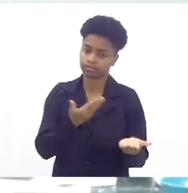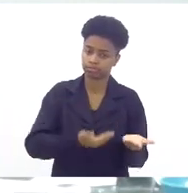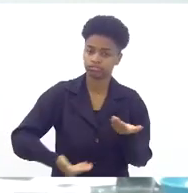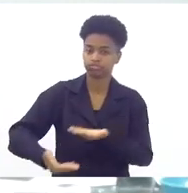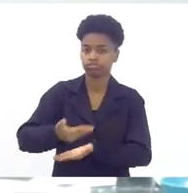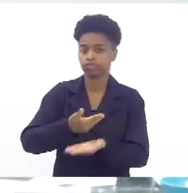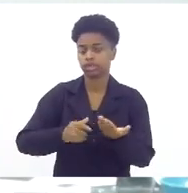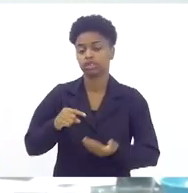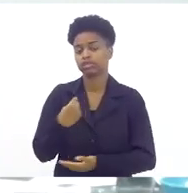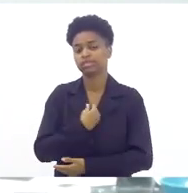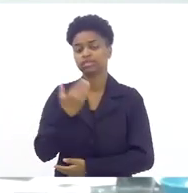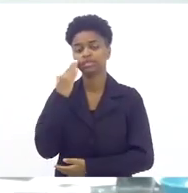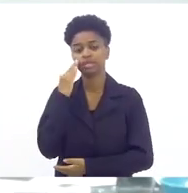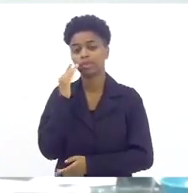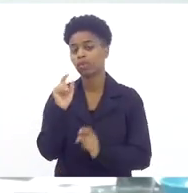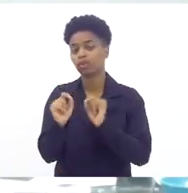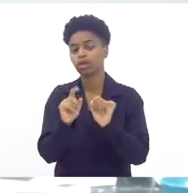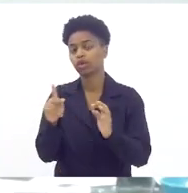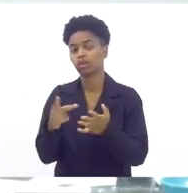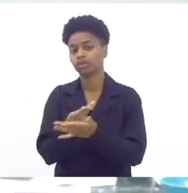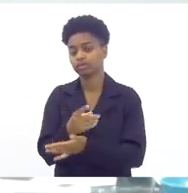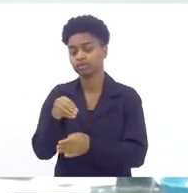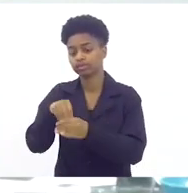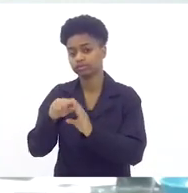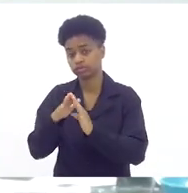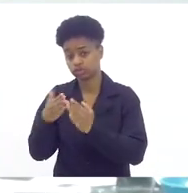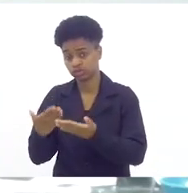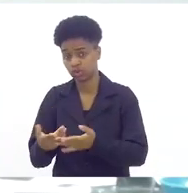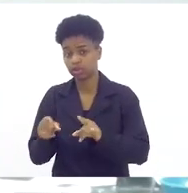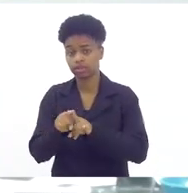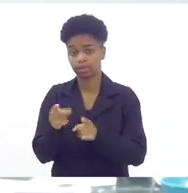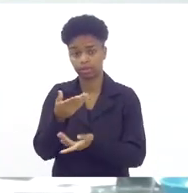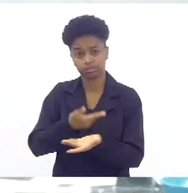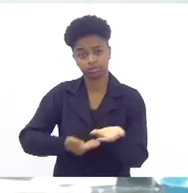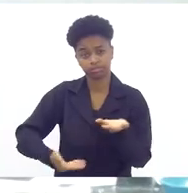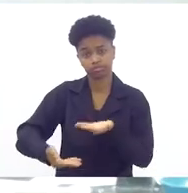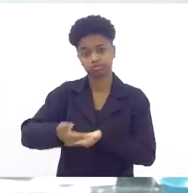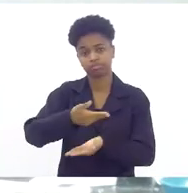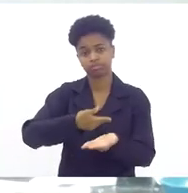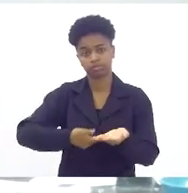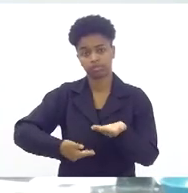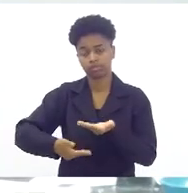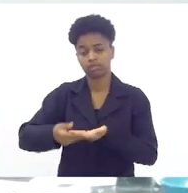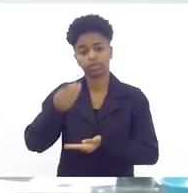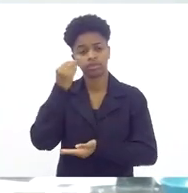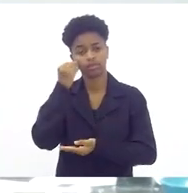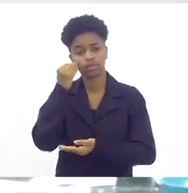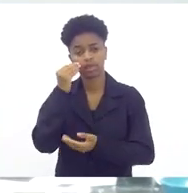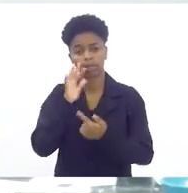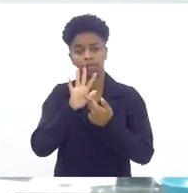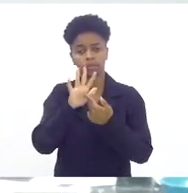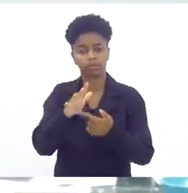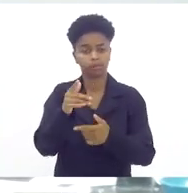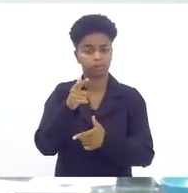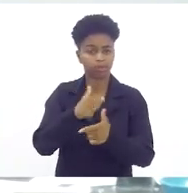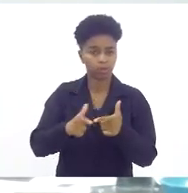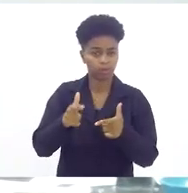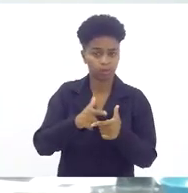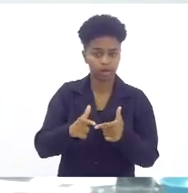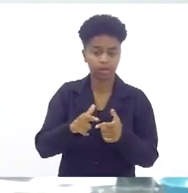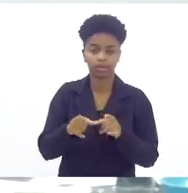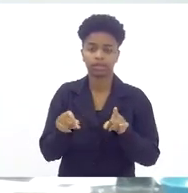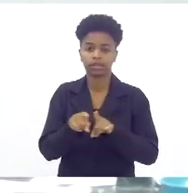um conhecimento do que tá lá na ponta e a gente faz essa mediação de levar os problemas de